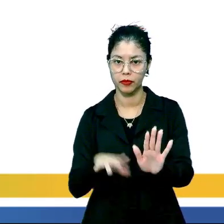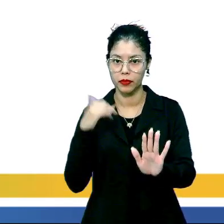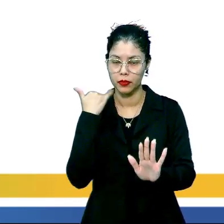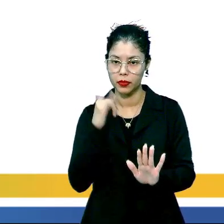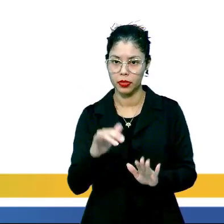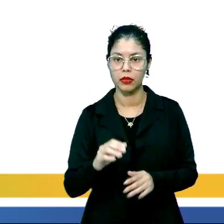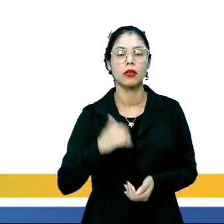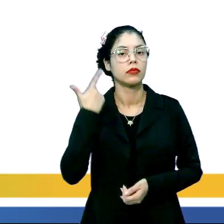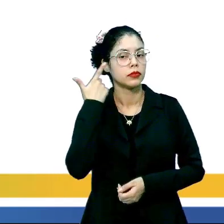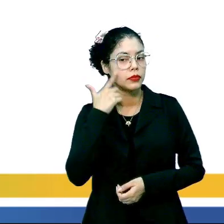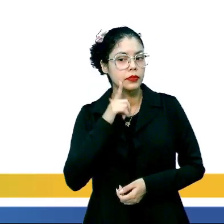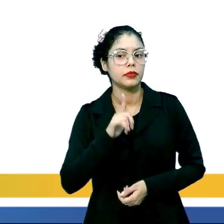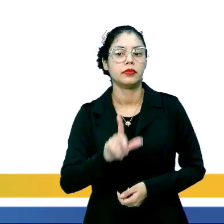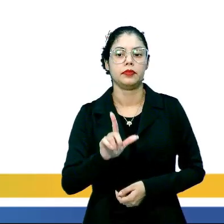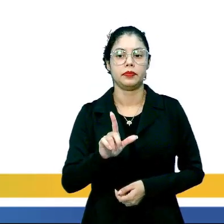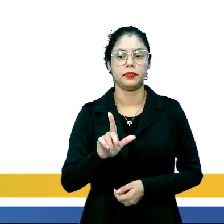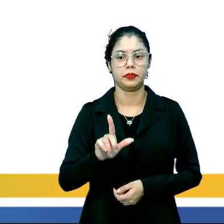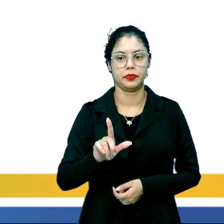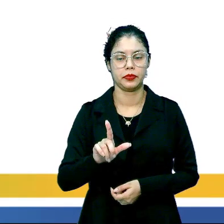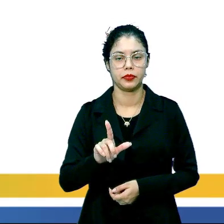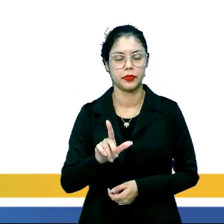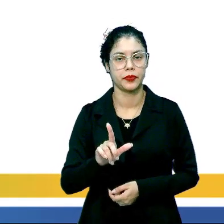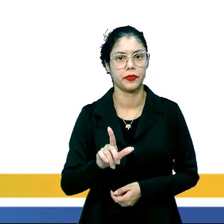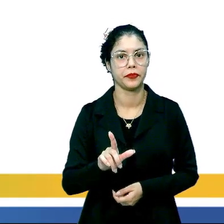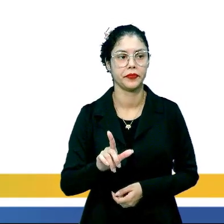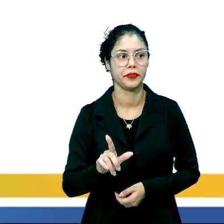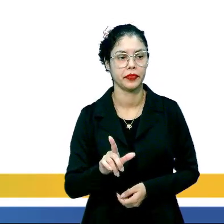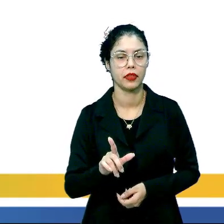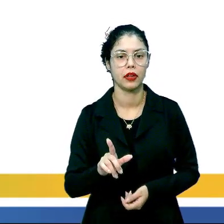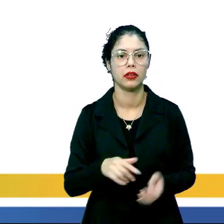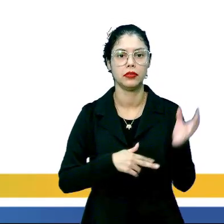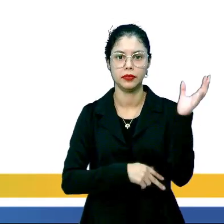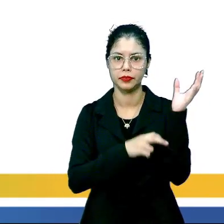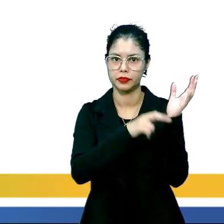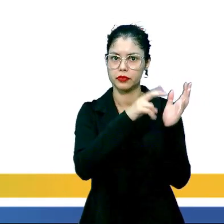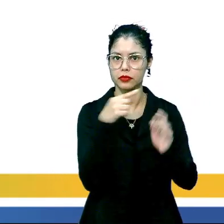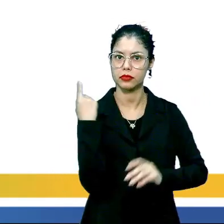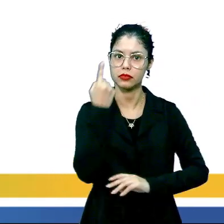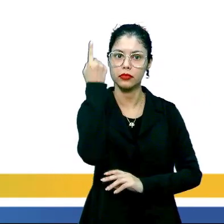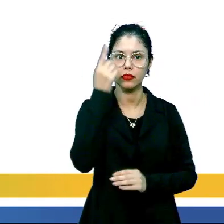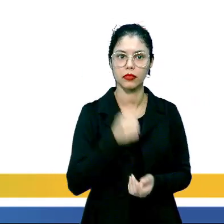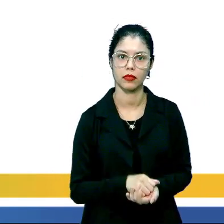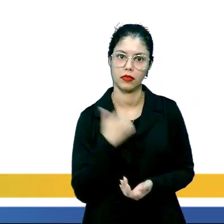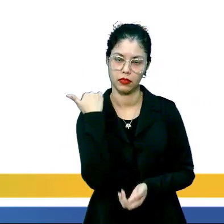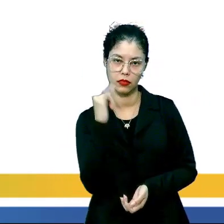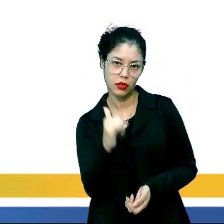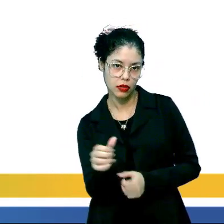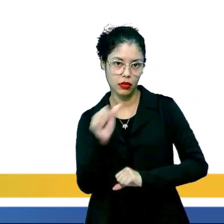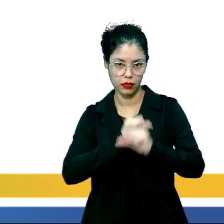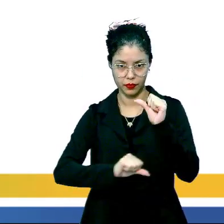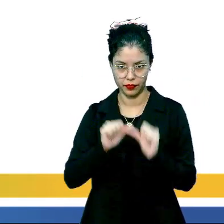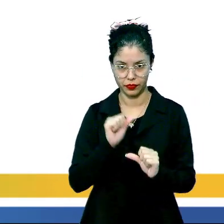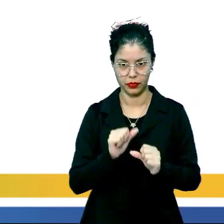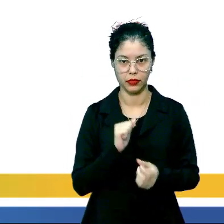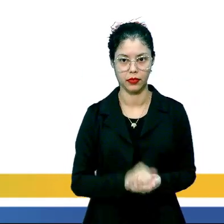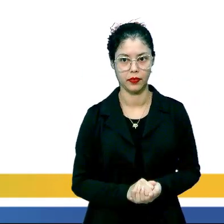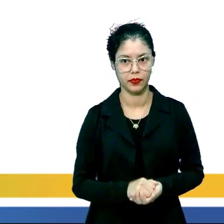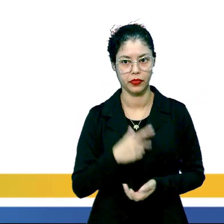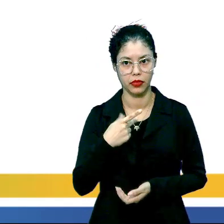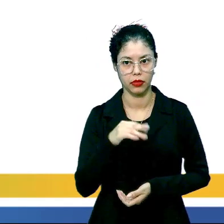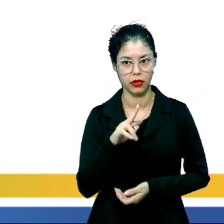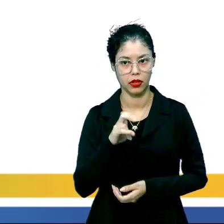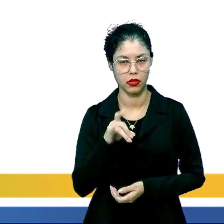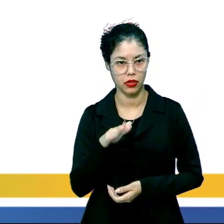para que ele consiga, né, subir uma determinada altura, que essa energia vai ser transformada em energia